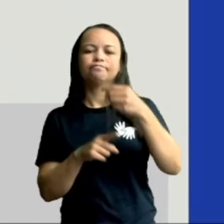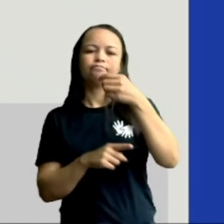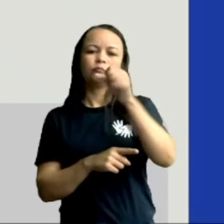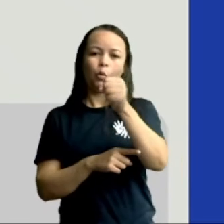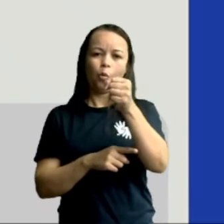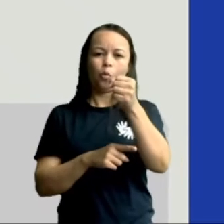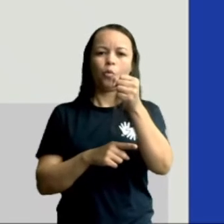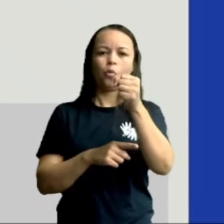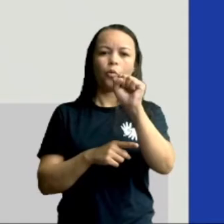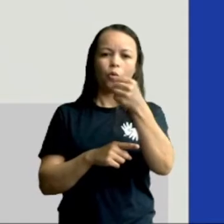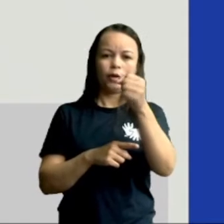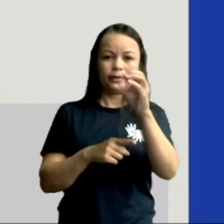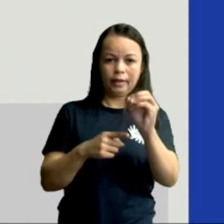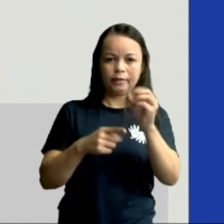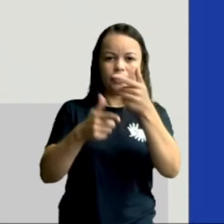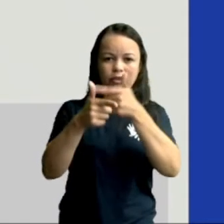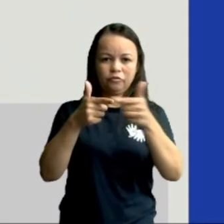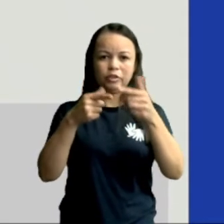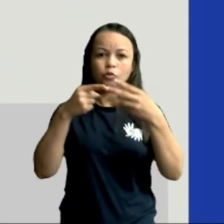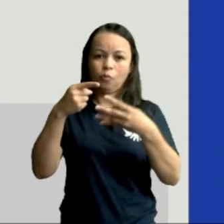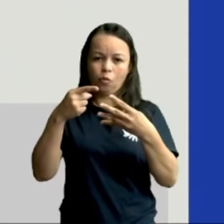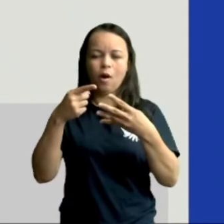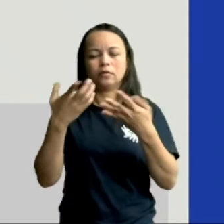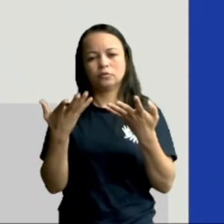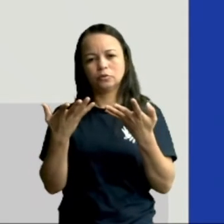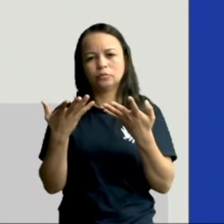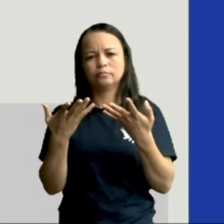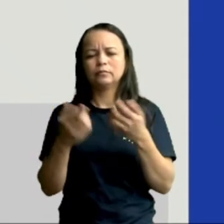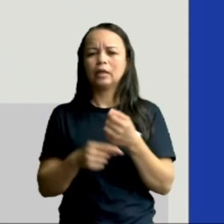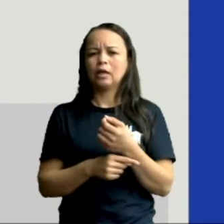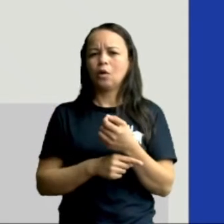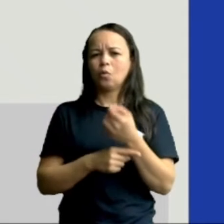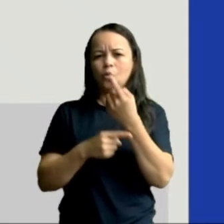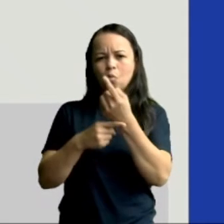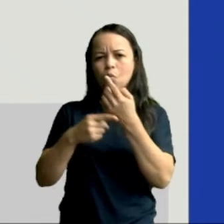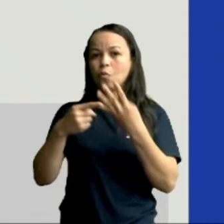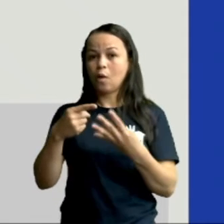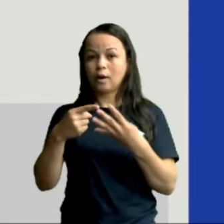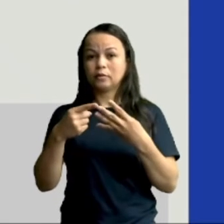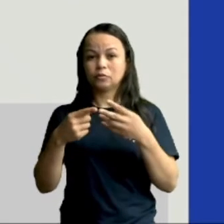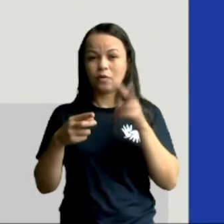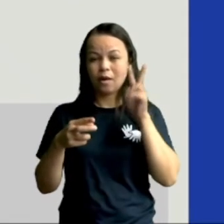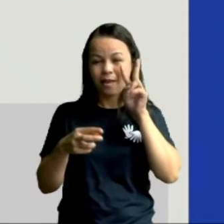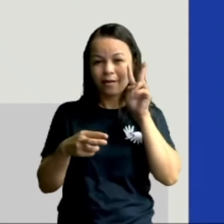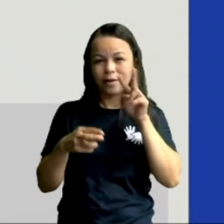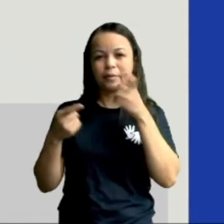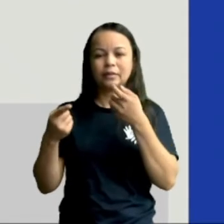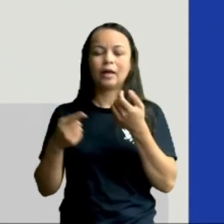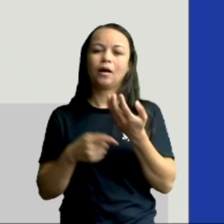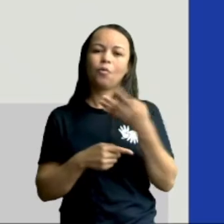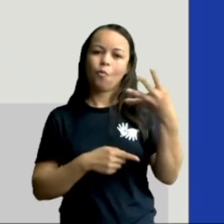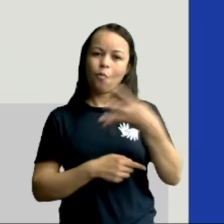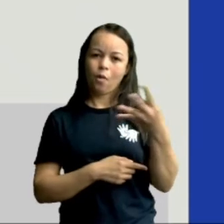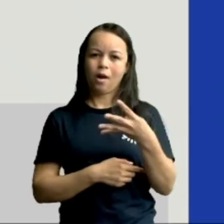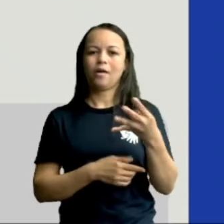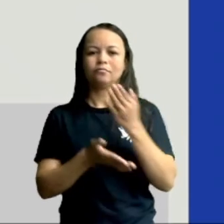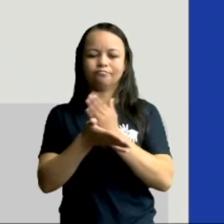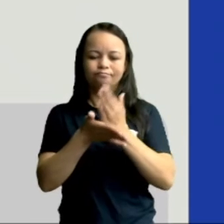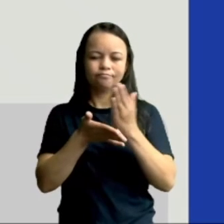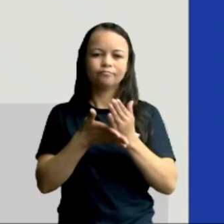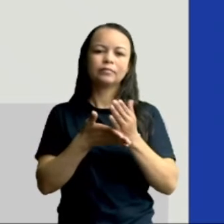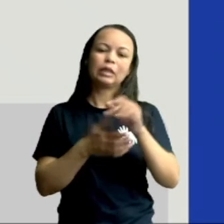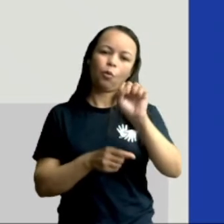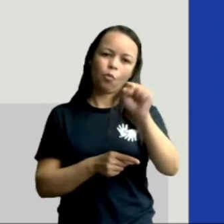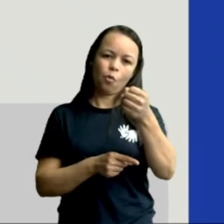lá da representação de 1/4, né? Da representação da quarta parte. Então, eu posso